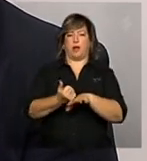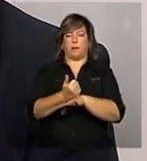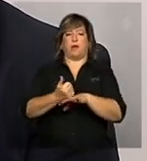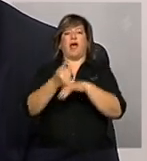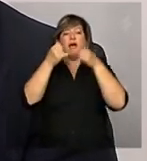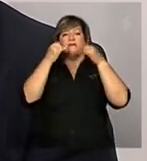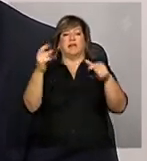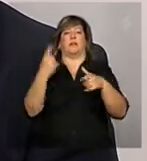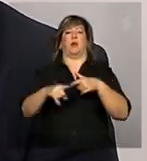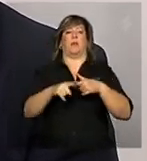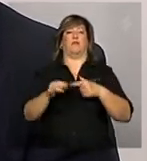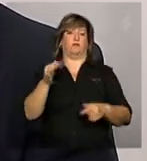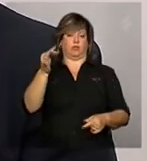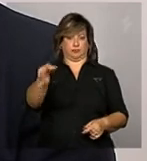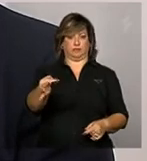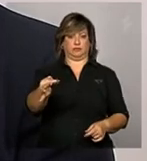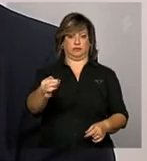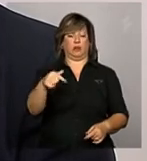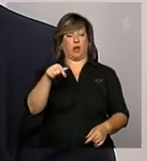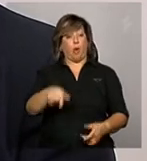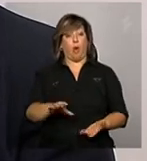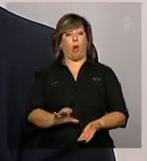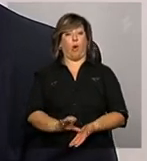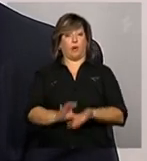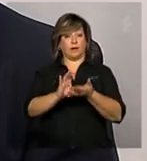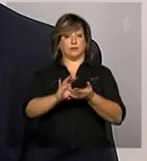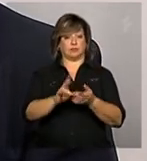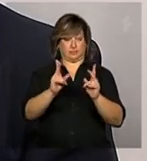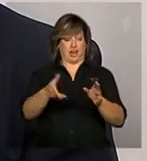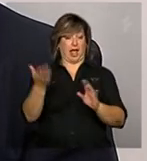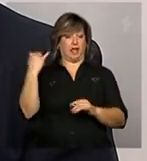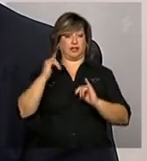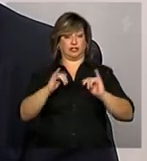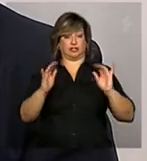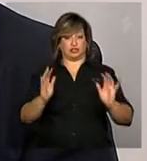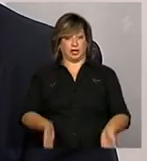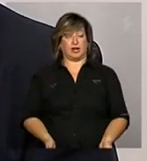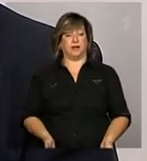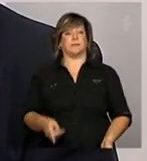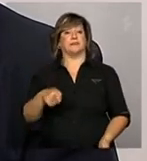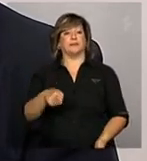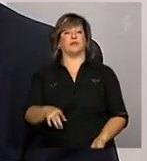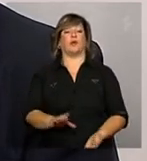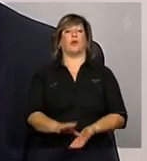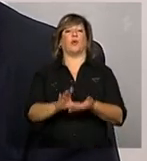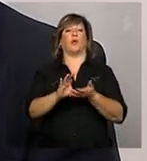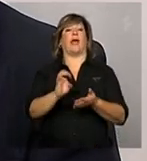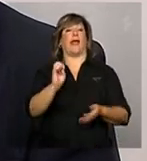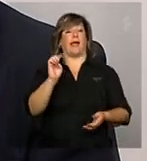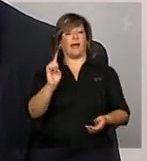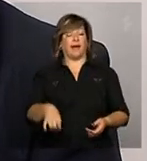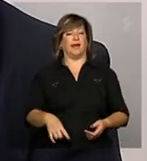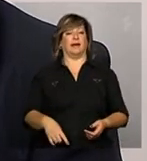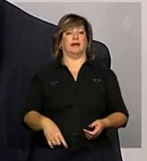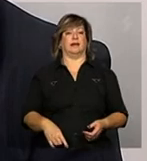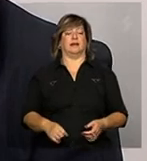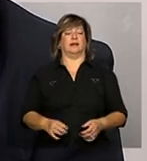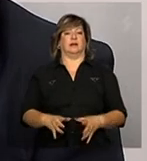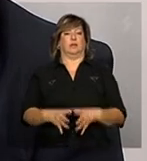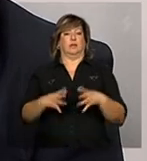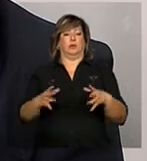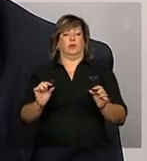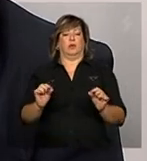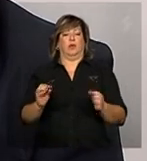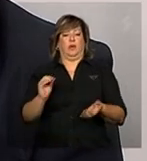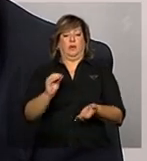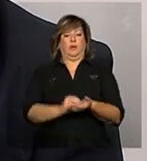o Conselho, como já foi dito aqui anteriormente, é um grande posto lá